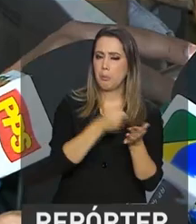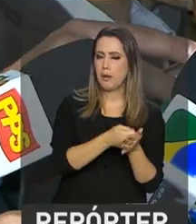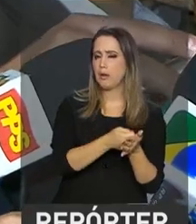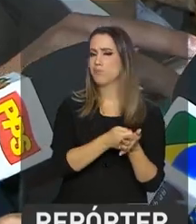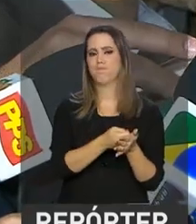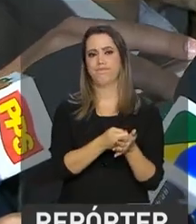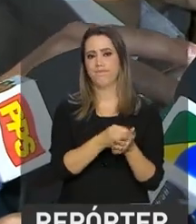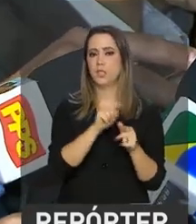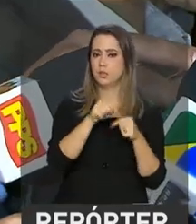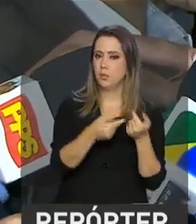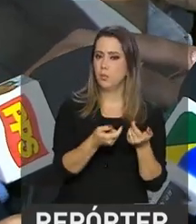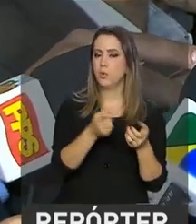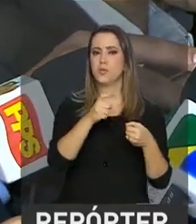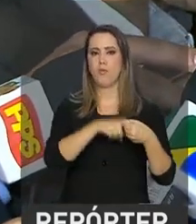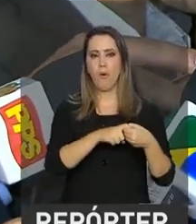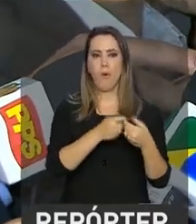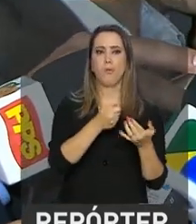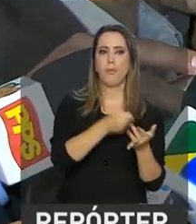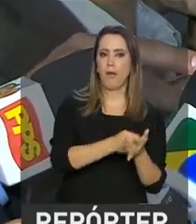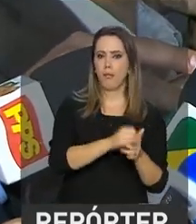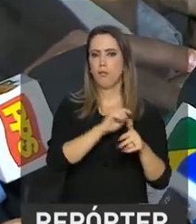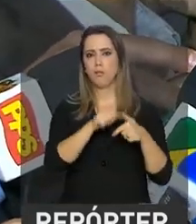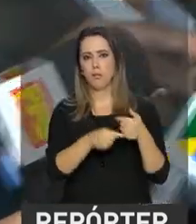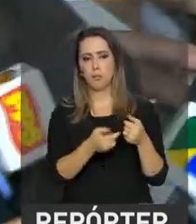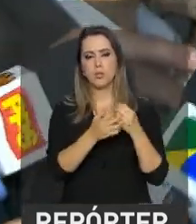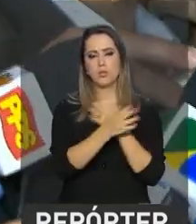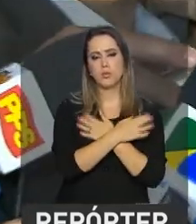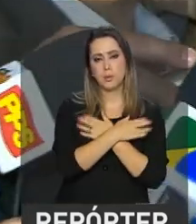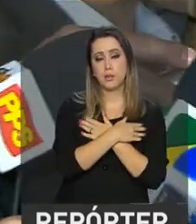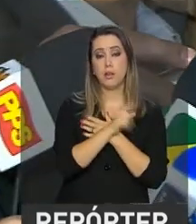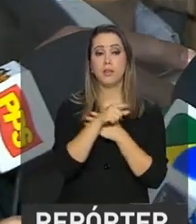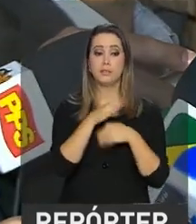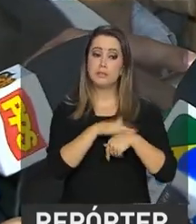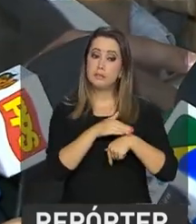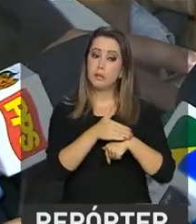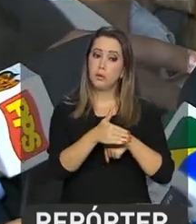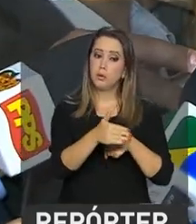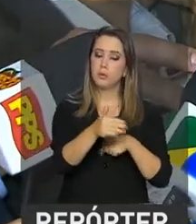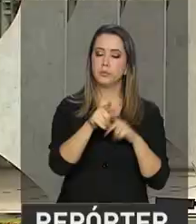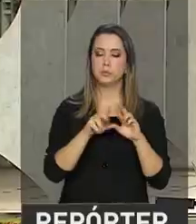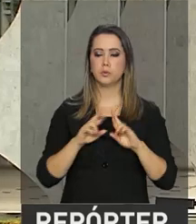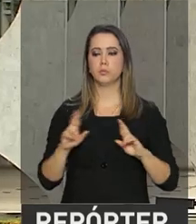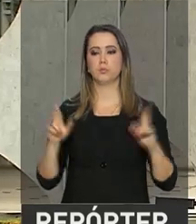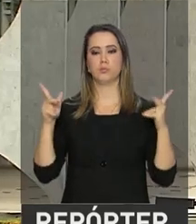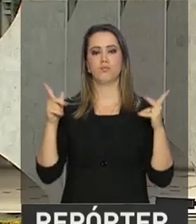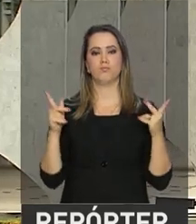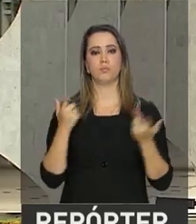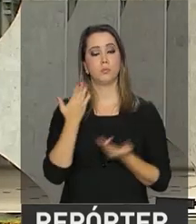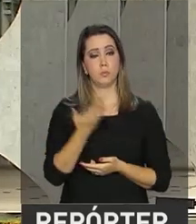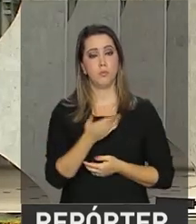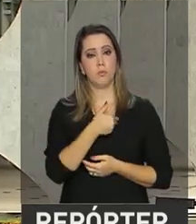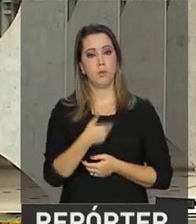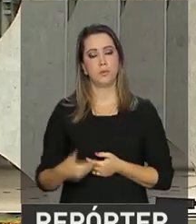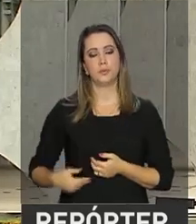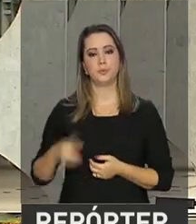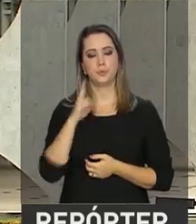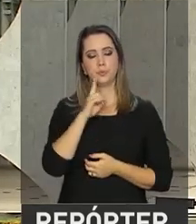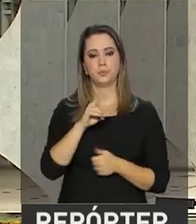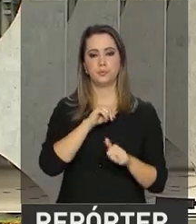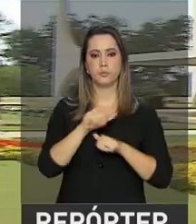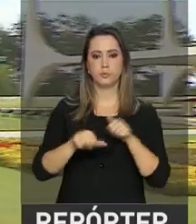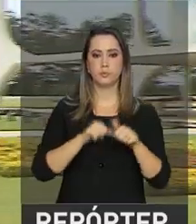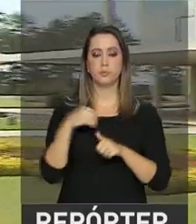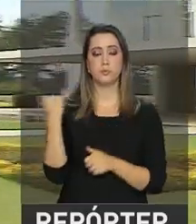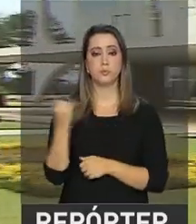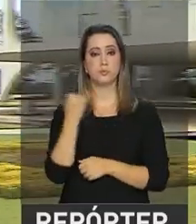a contribuir, depois fica de novo sem contribuir. Então, nós resolvemos fazer esta distinção. Na avaliação do governo, as mudanças